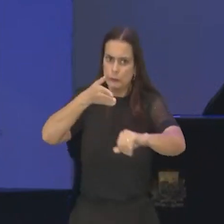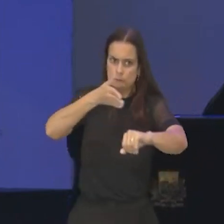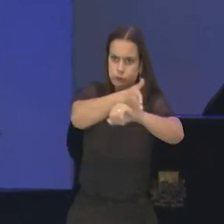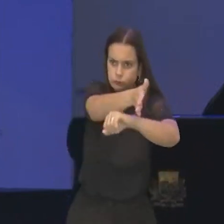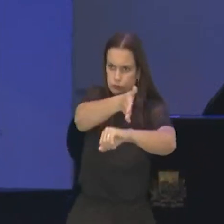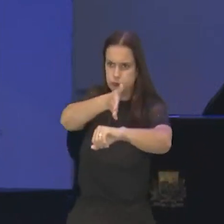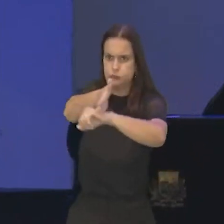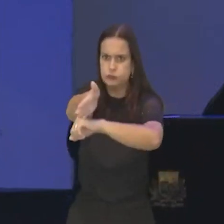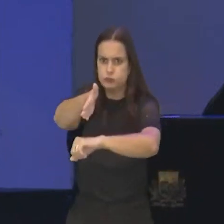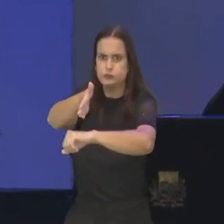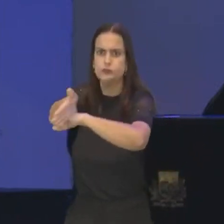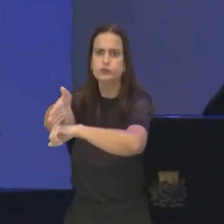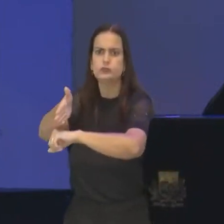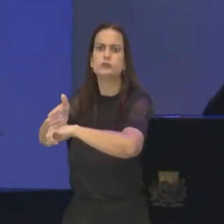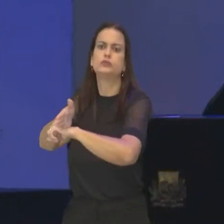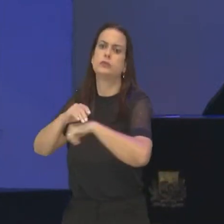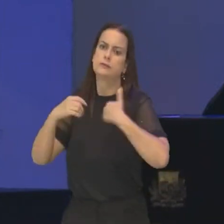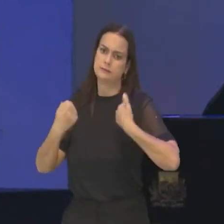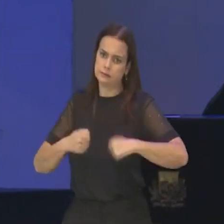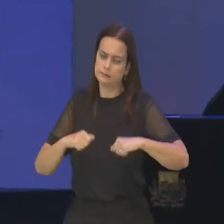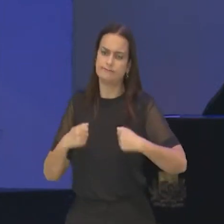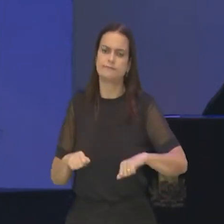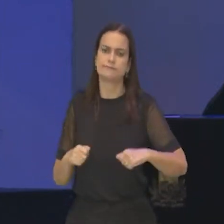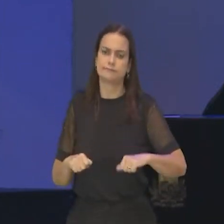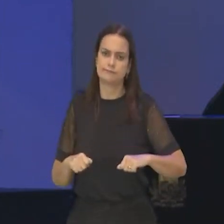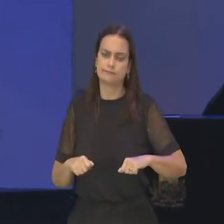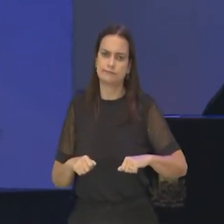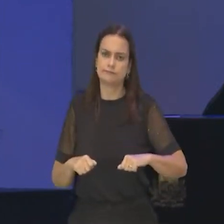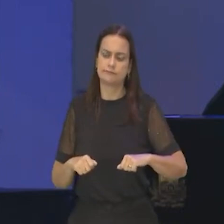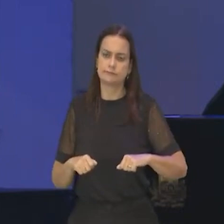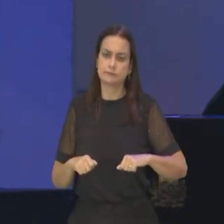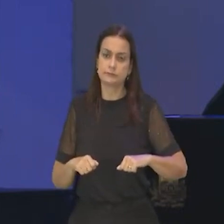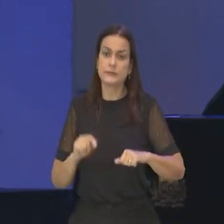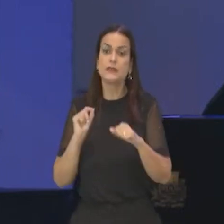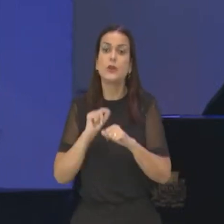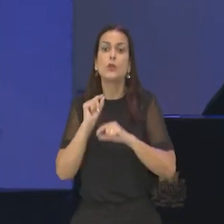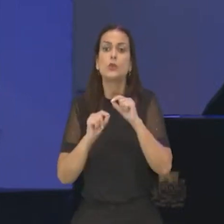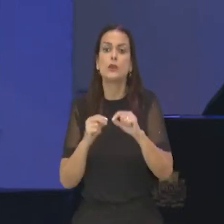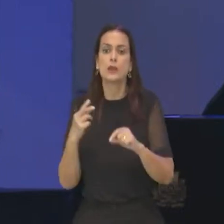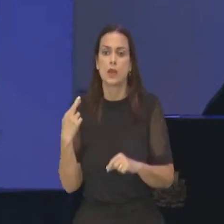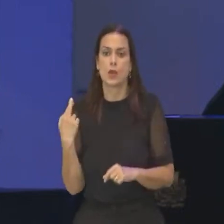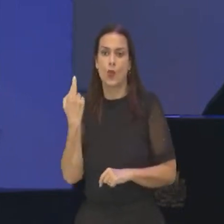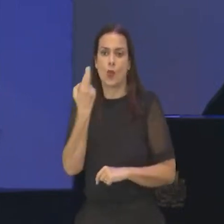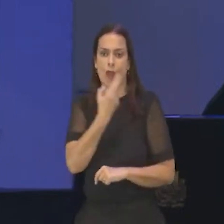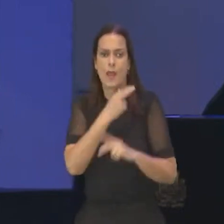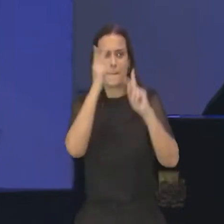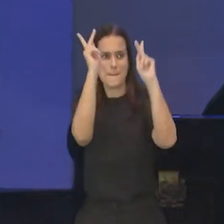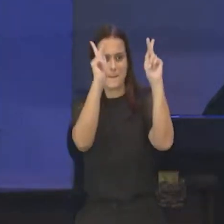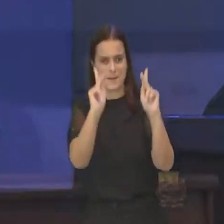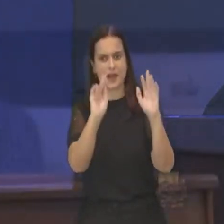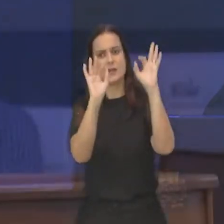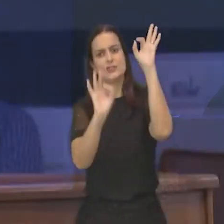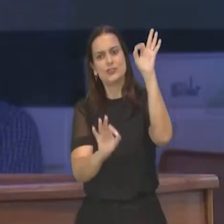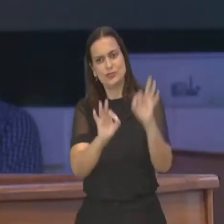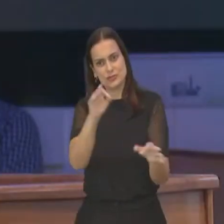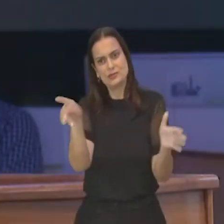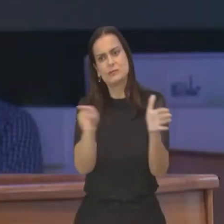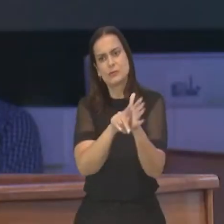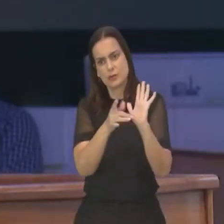precisariam romper barreiras, estabelecendo o reino da paz, da justiça de Cristo.